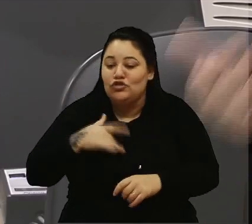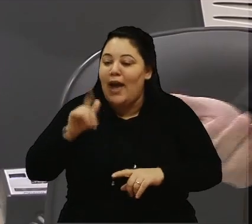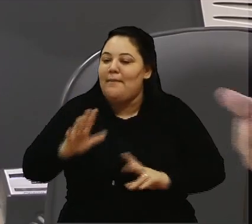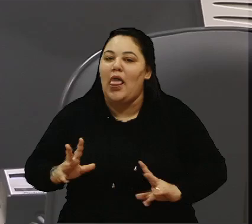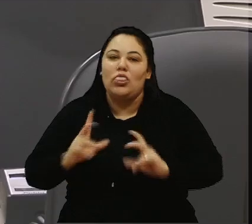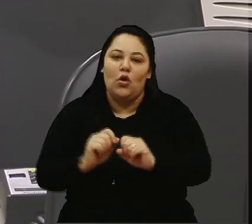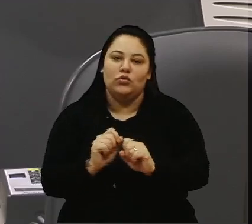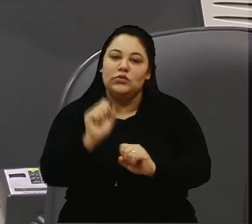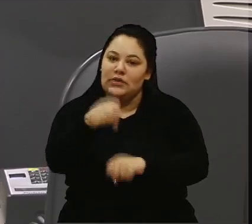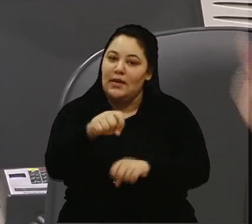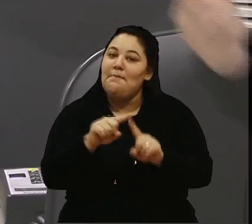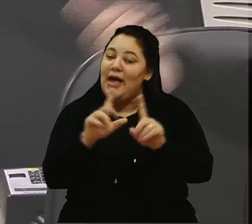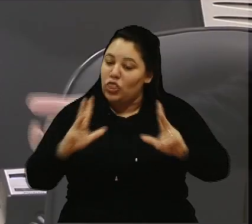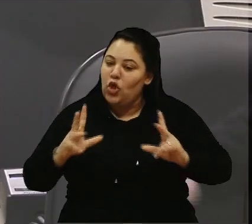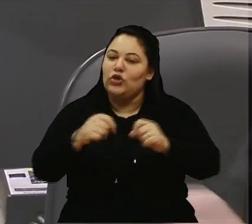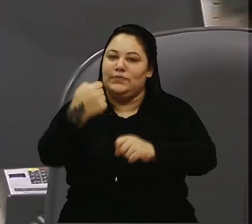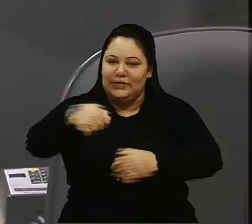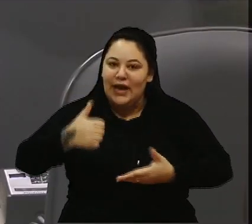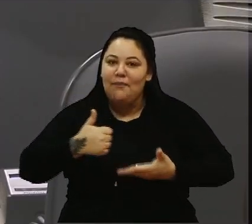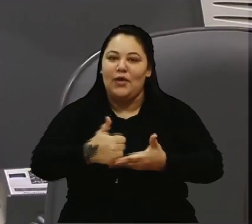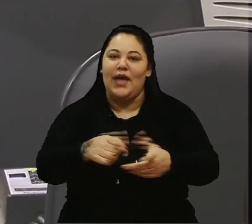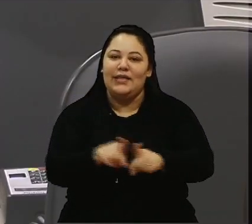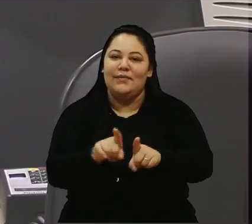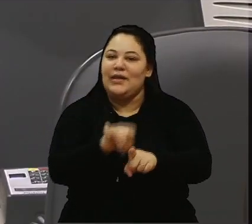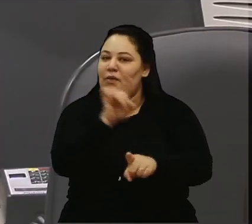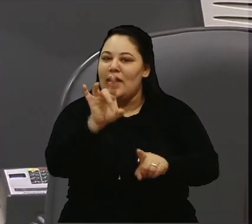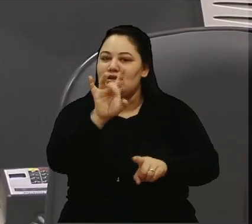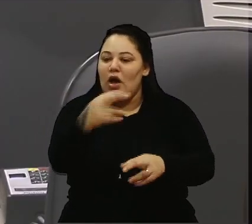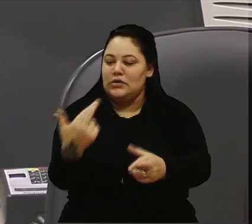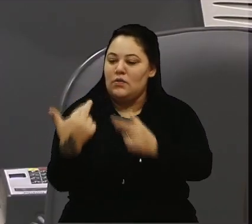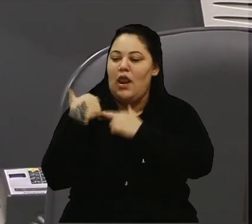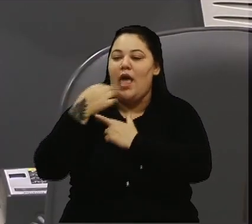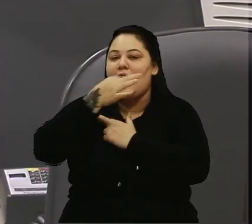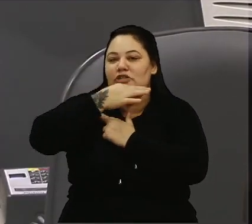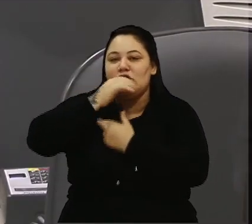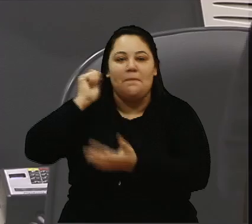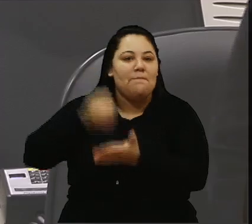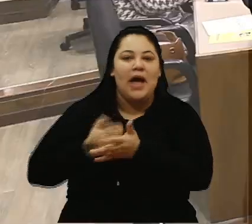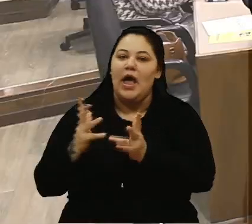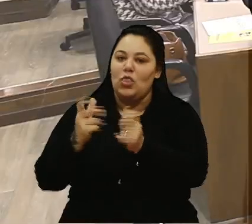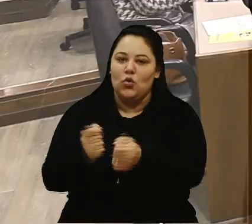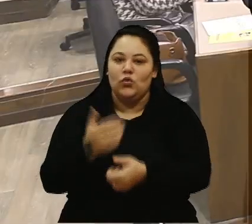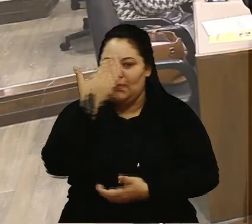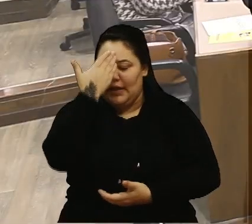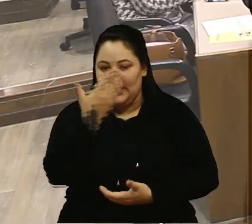mas que todos também contribuem e não fique só a cargo do município arcar com essas despesas. Obrigado.